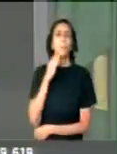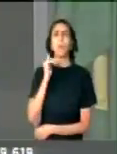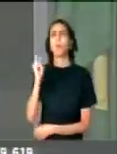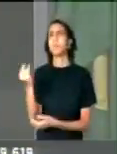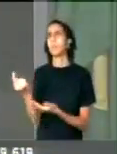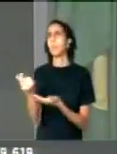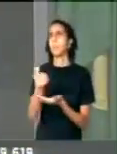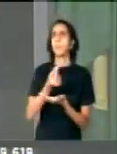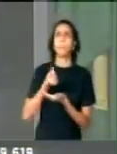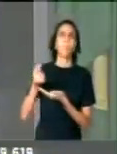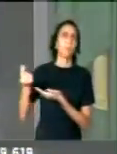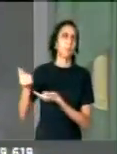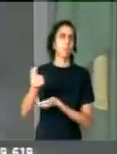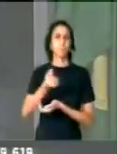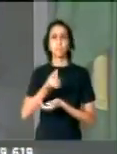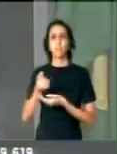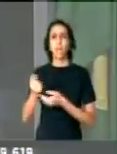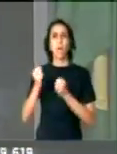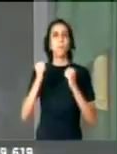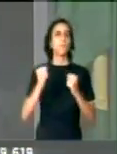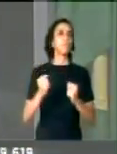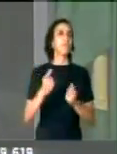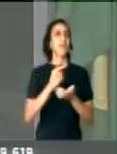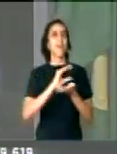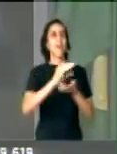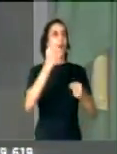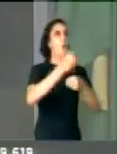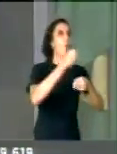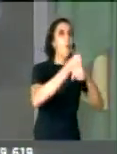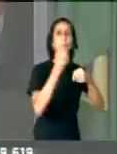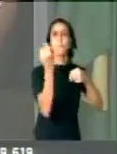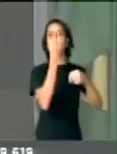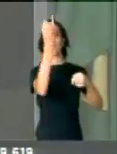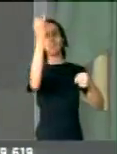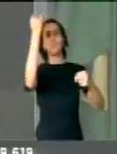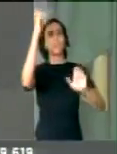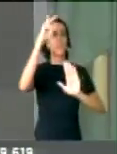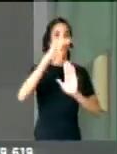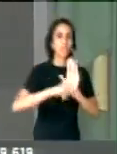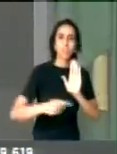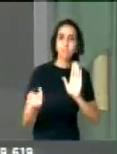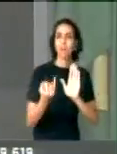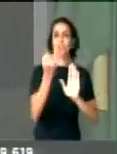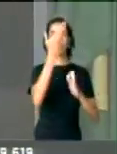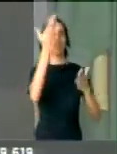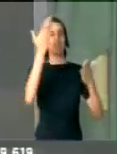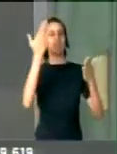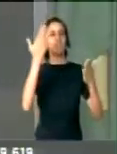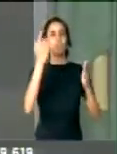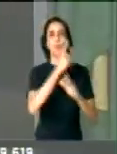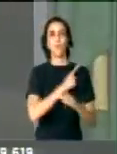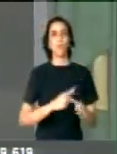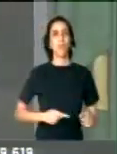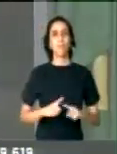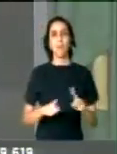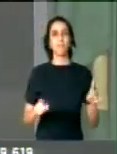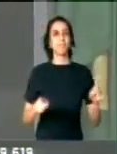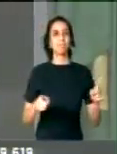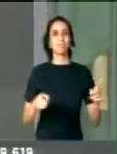reais, que poderiam estar em obras importantes, em programas relevantes do governo,